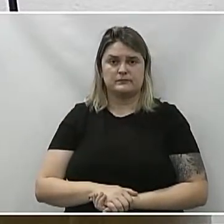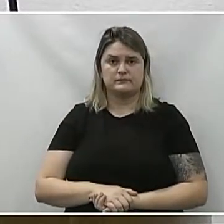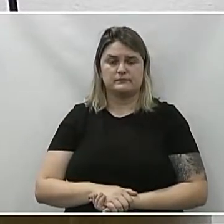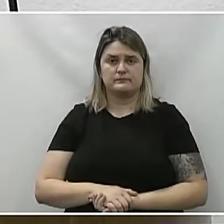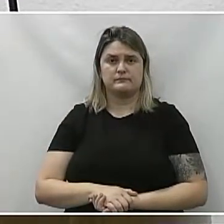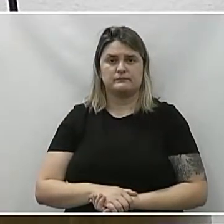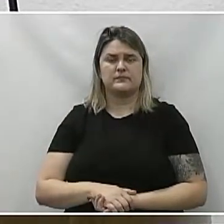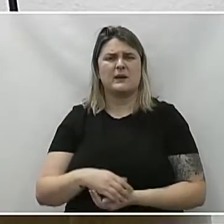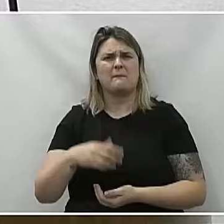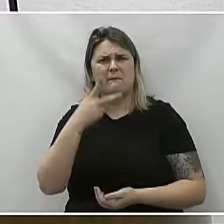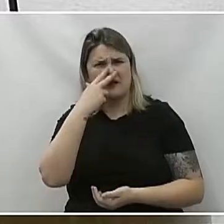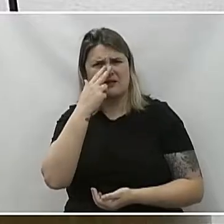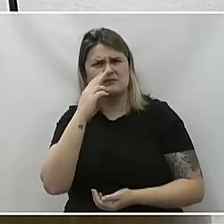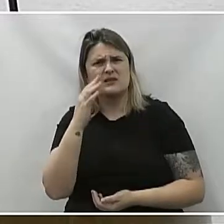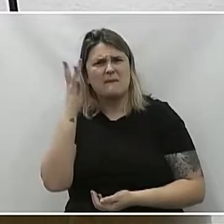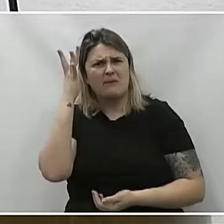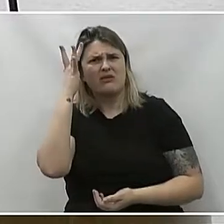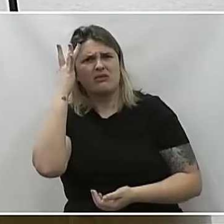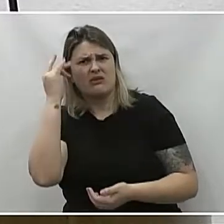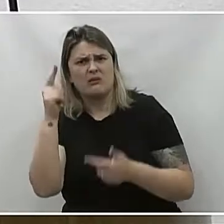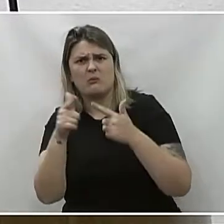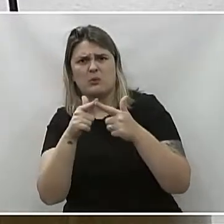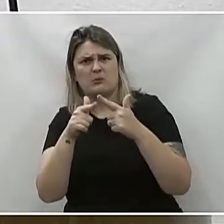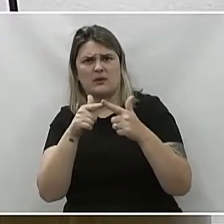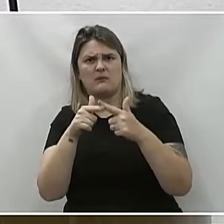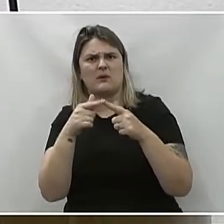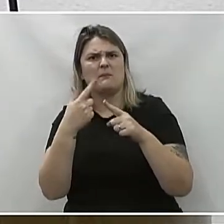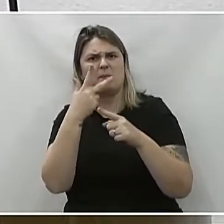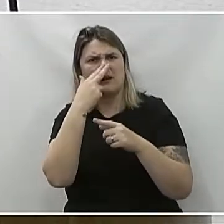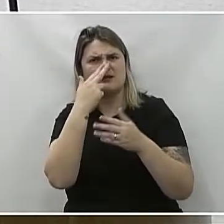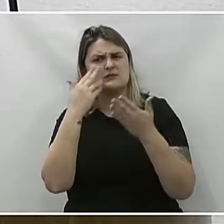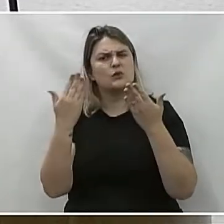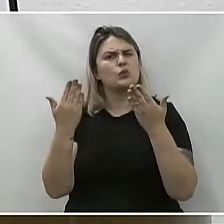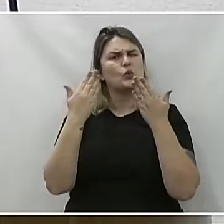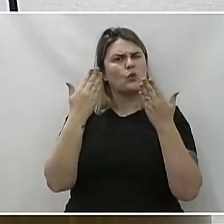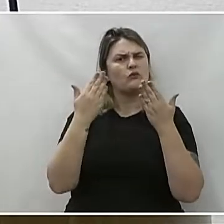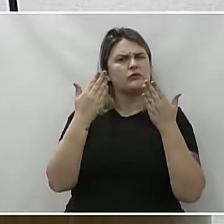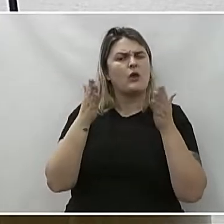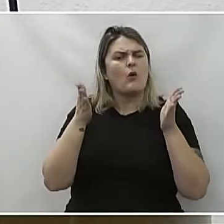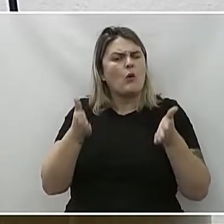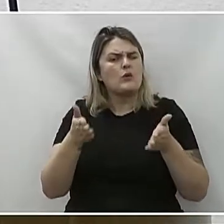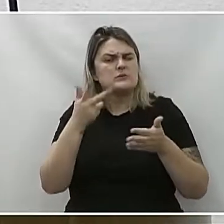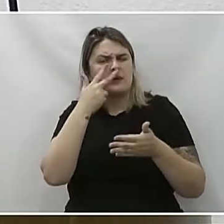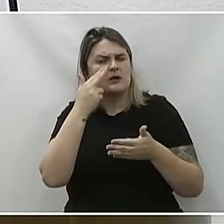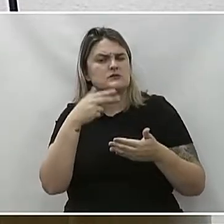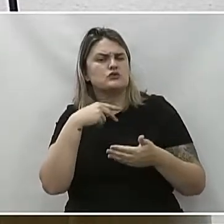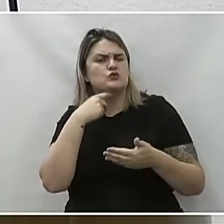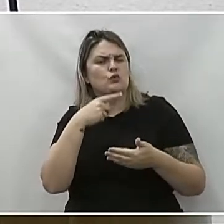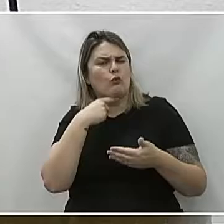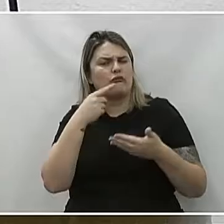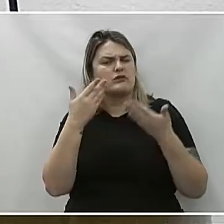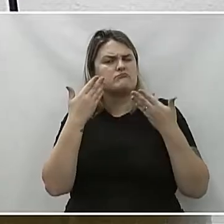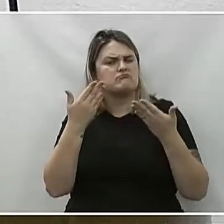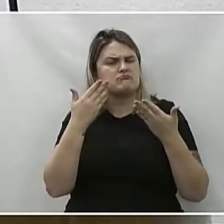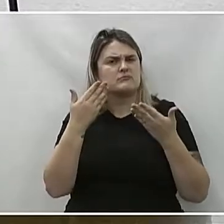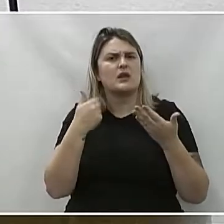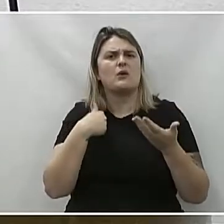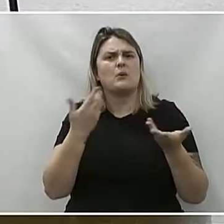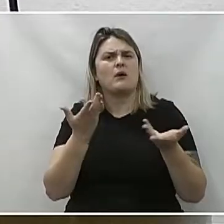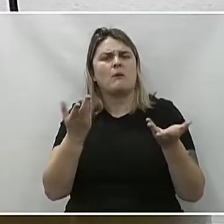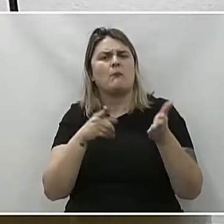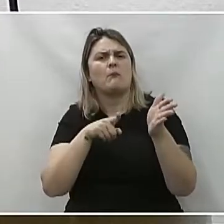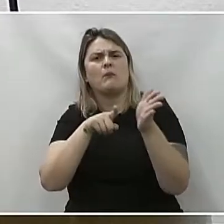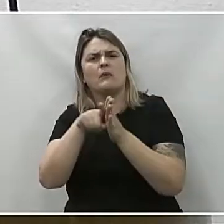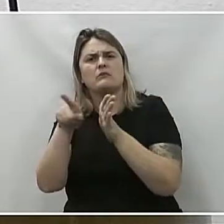Isso pode se tornar um grande problema amanhã. Porque a desconfiança que é plantada hoje... Eu quero perguntar